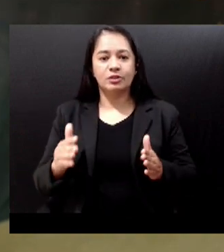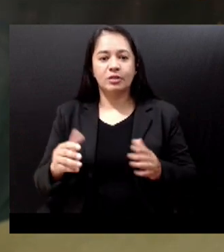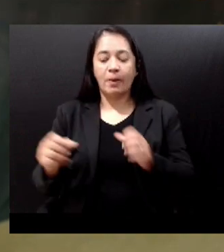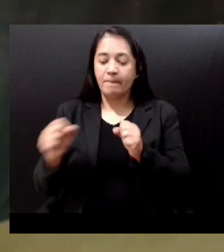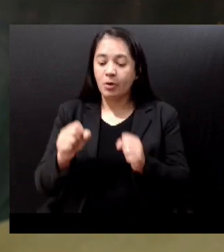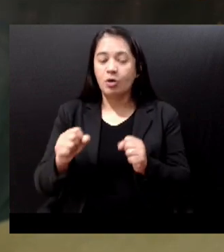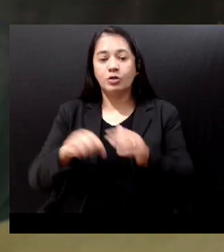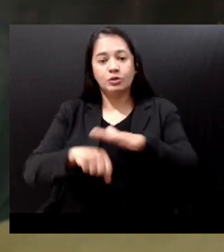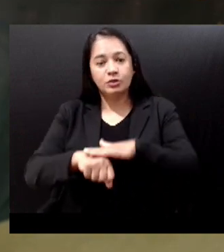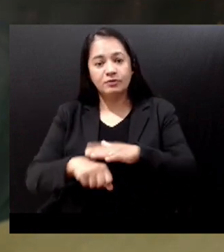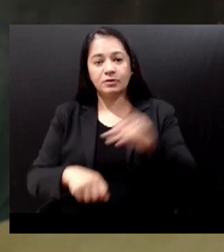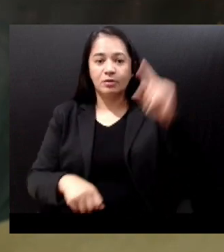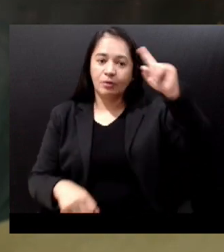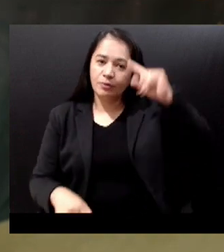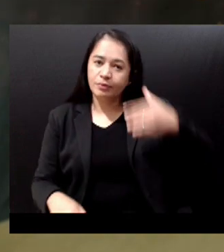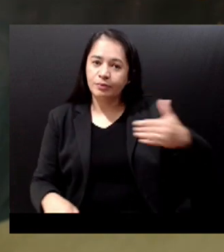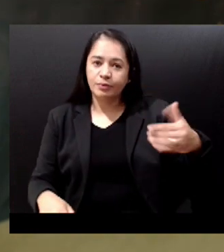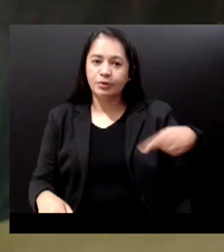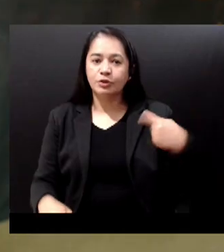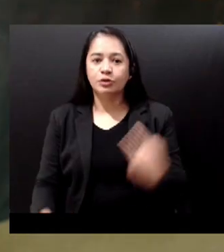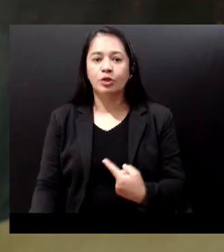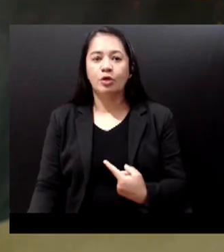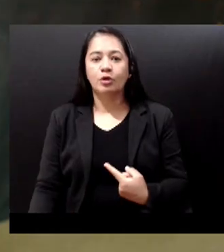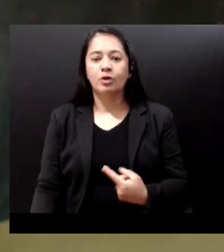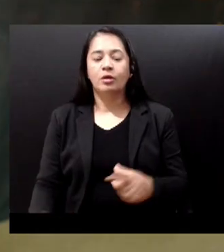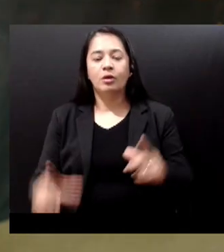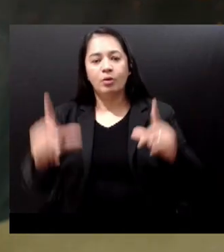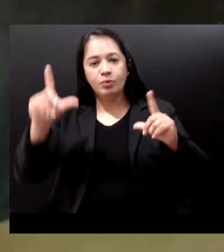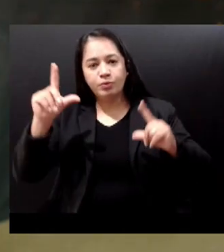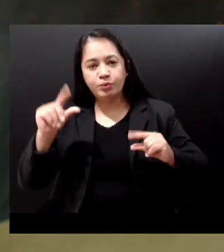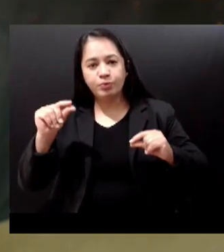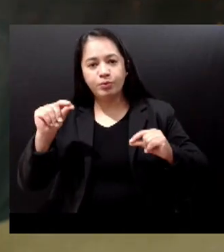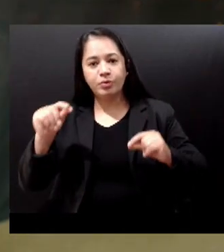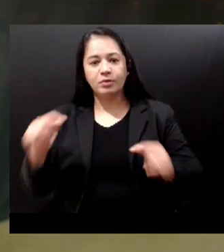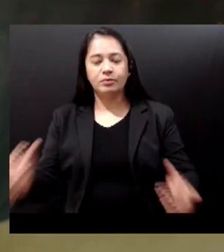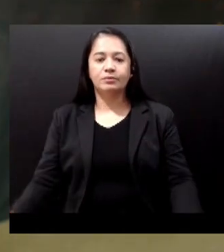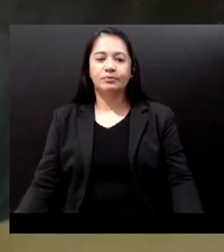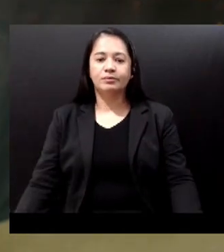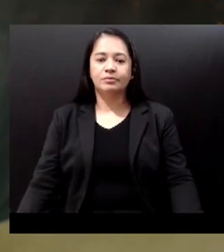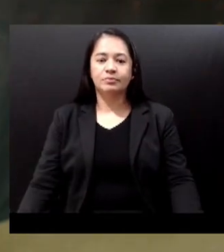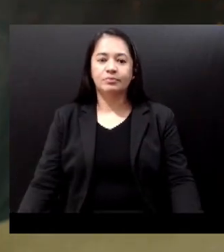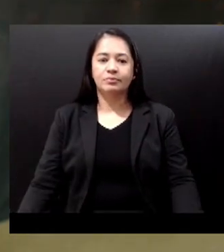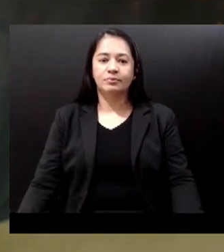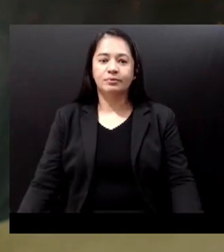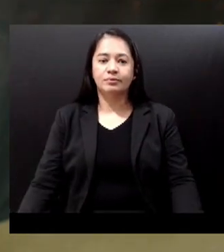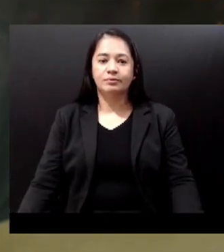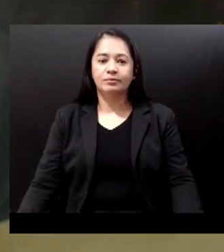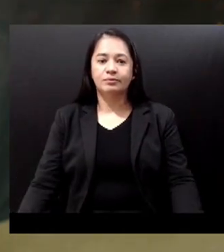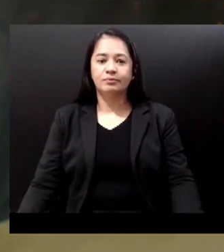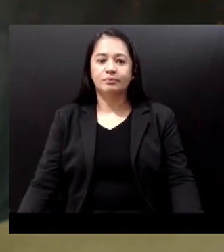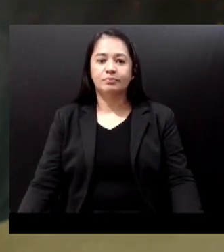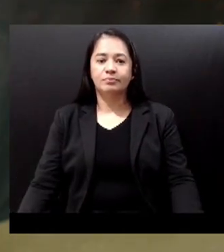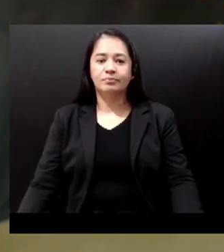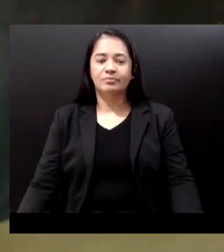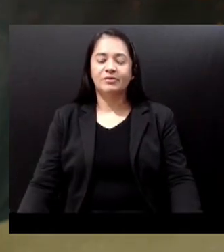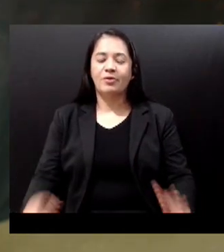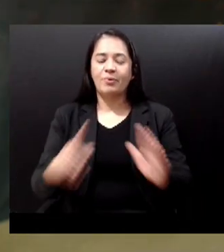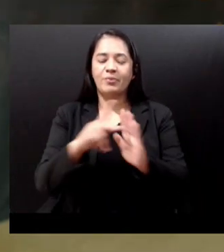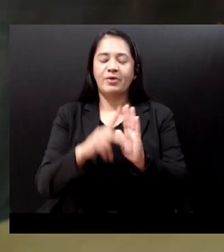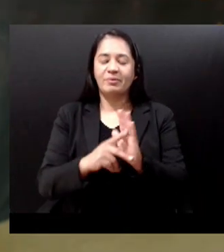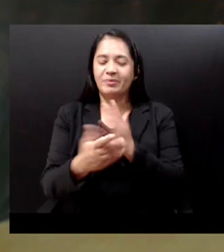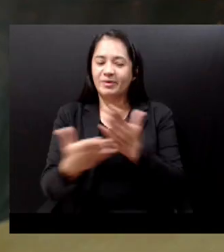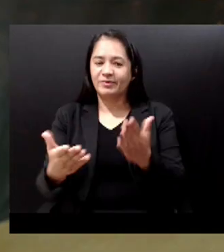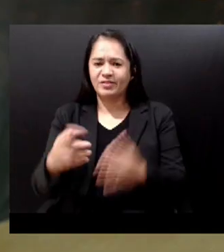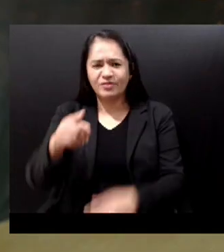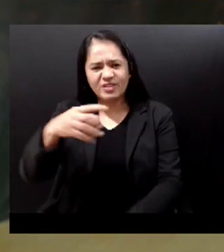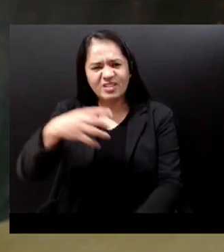a dia para a gente aliviar a tensão, aliviar o estresse. Você anda estressado? Então o programa é para você. Tá todo mundo